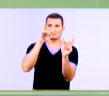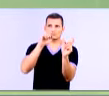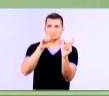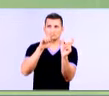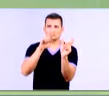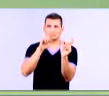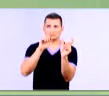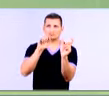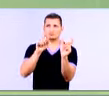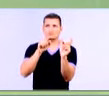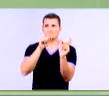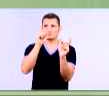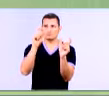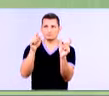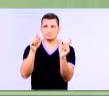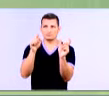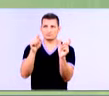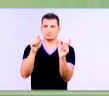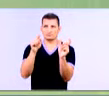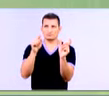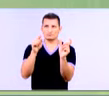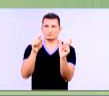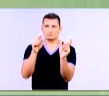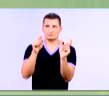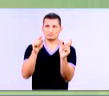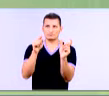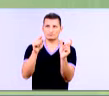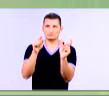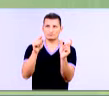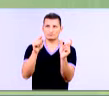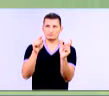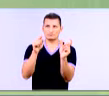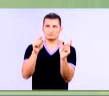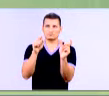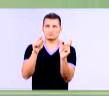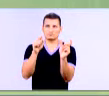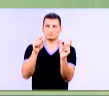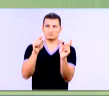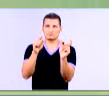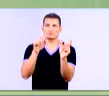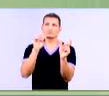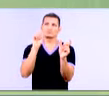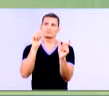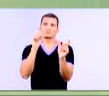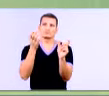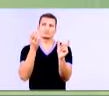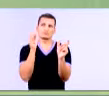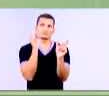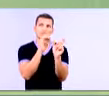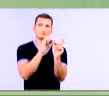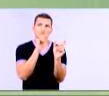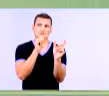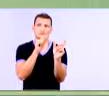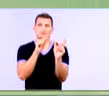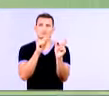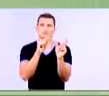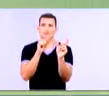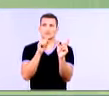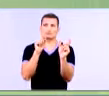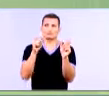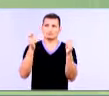logo depois atribuo, tá, o valor que eu quero atribuir. Isso é possível fazer